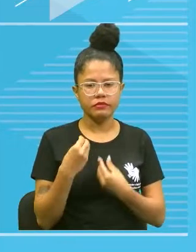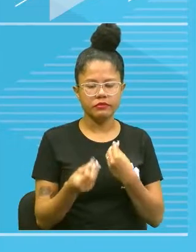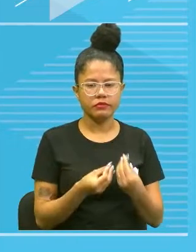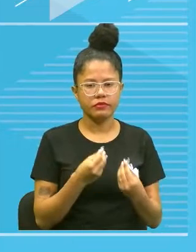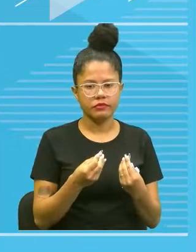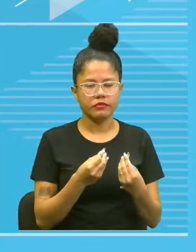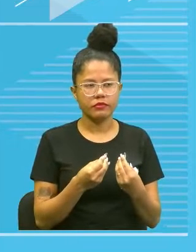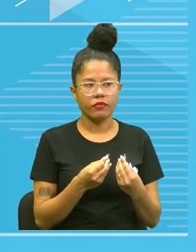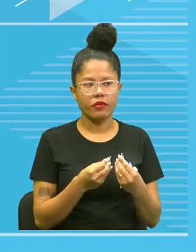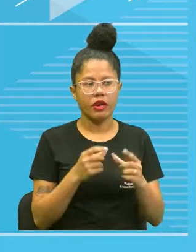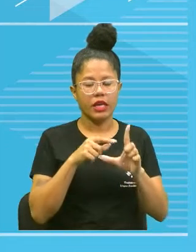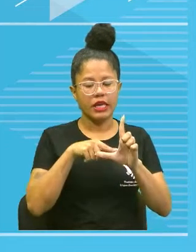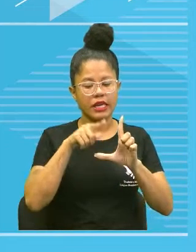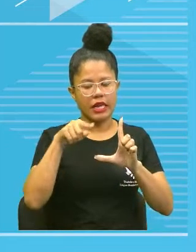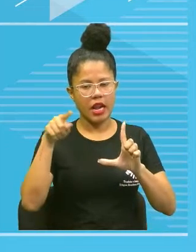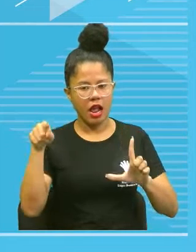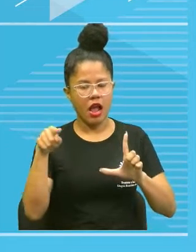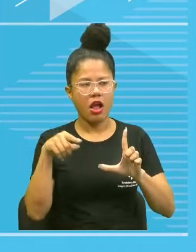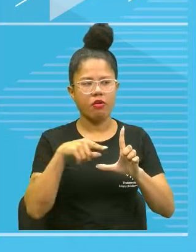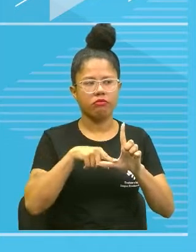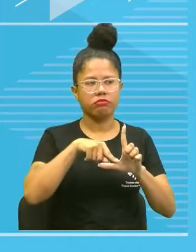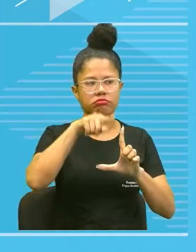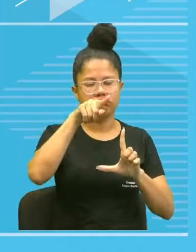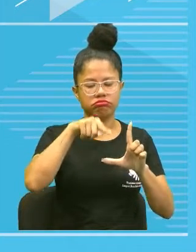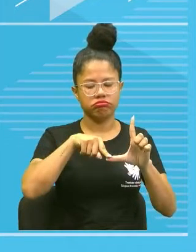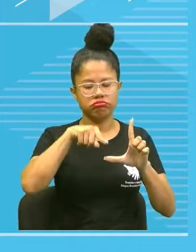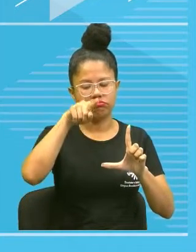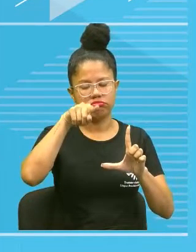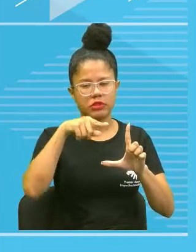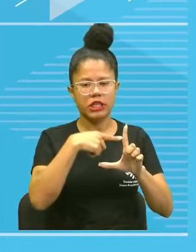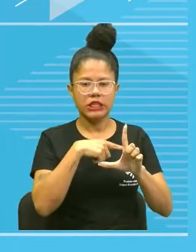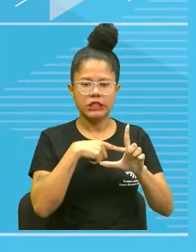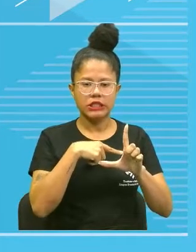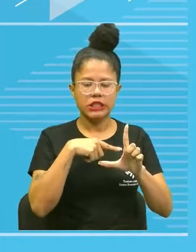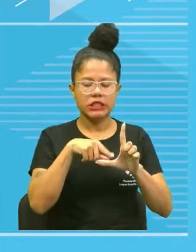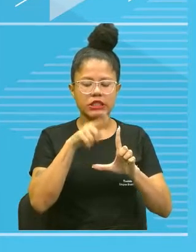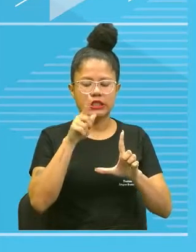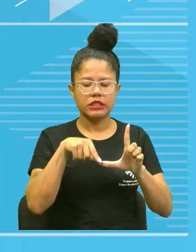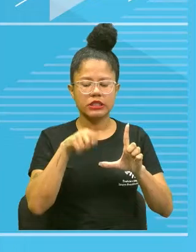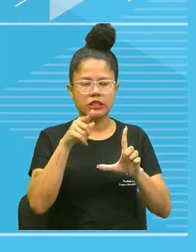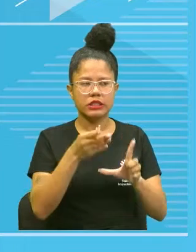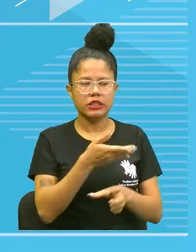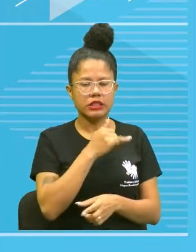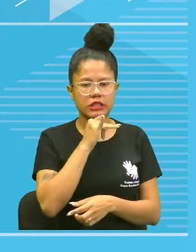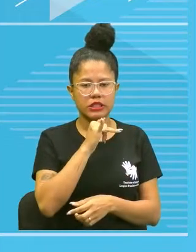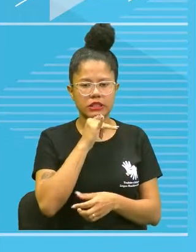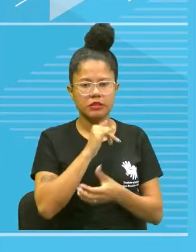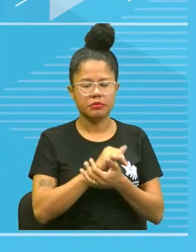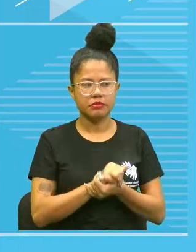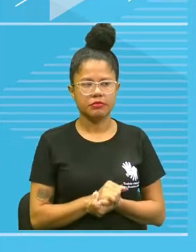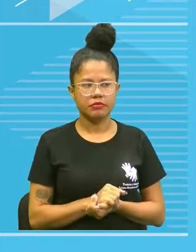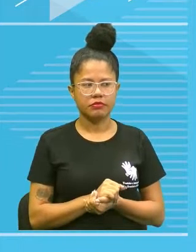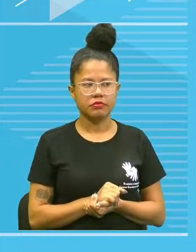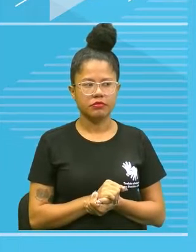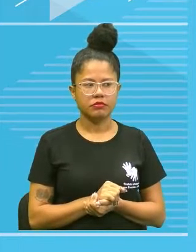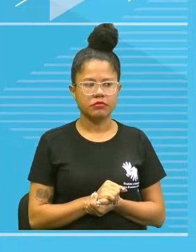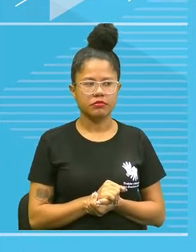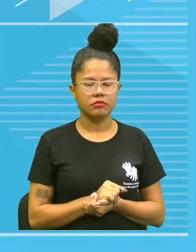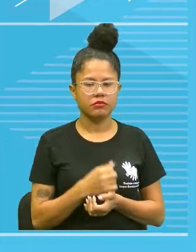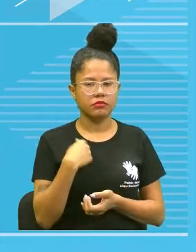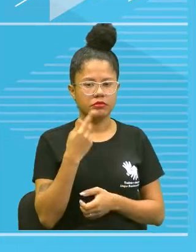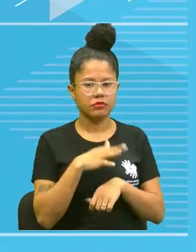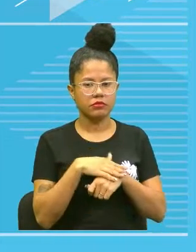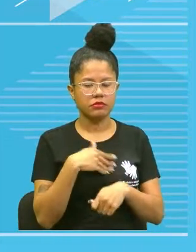forma de gráfico, tá bom? A gente vai tirar o gráfico de uma situação como essa. Transformações cíclicas, chamamos